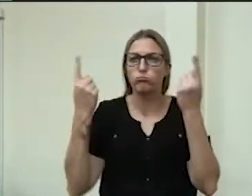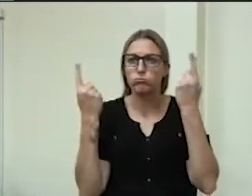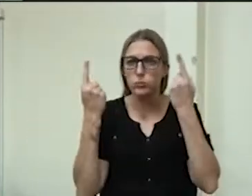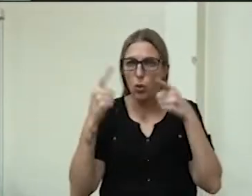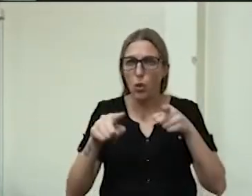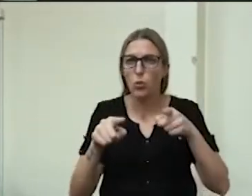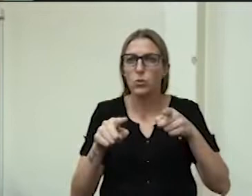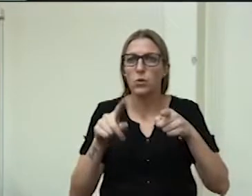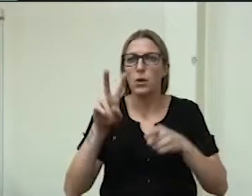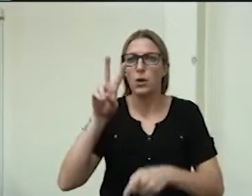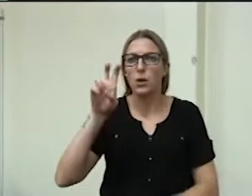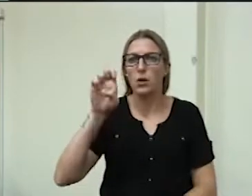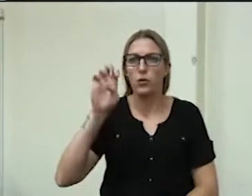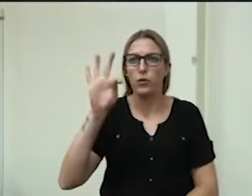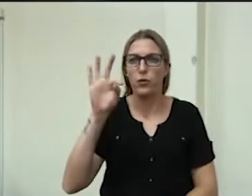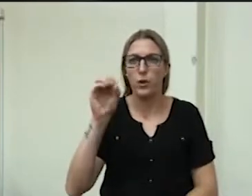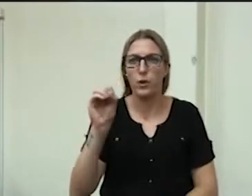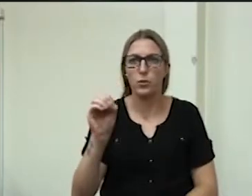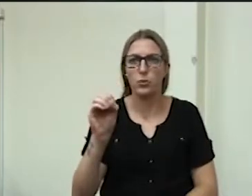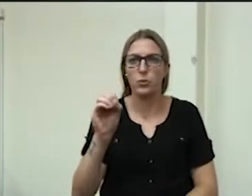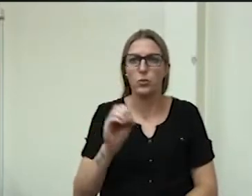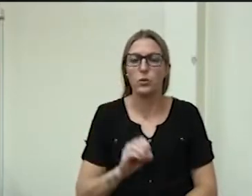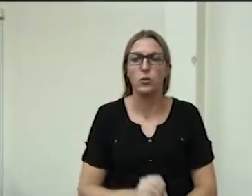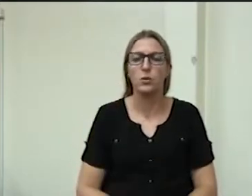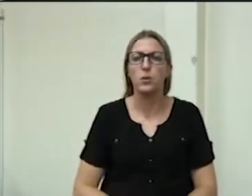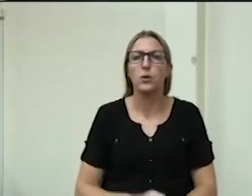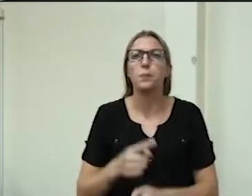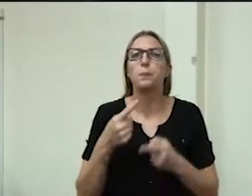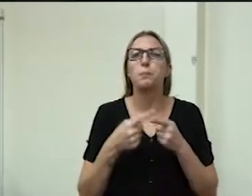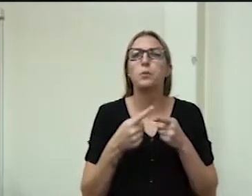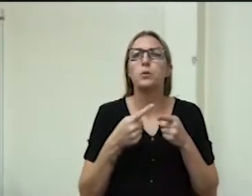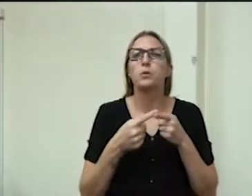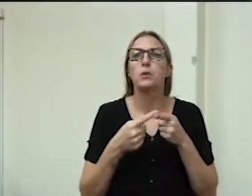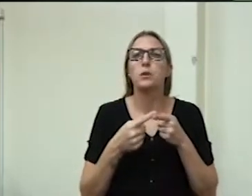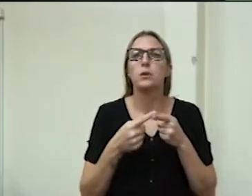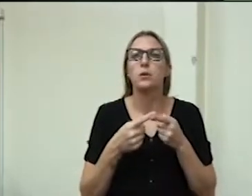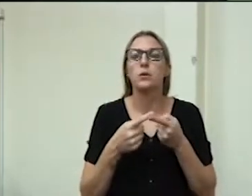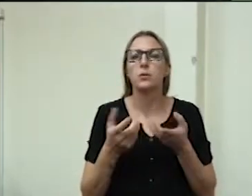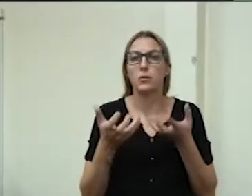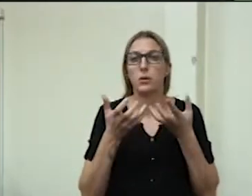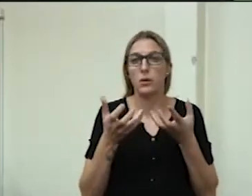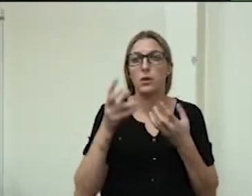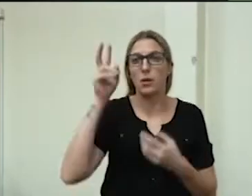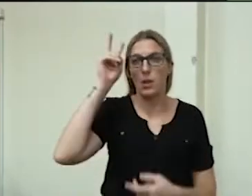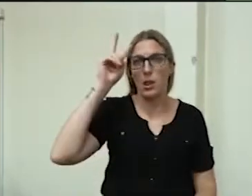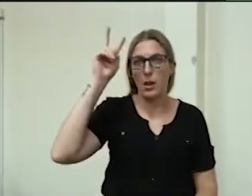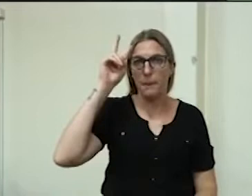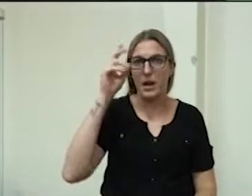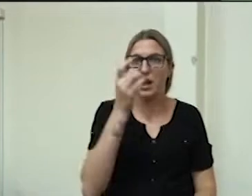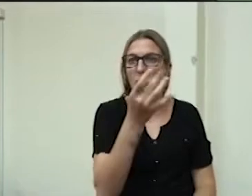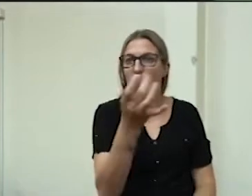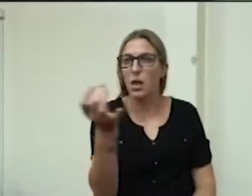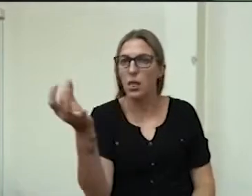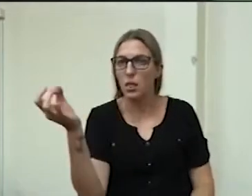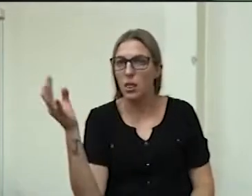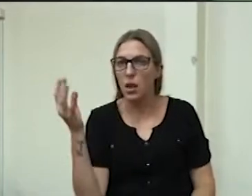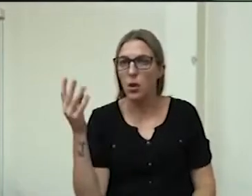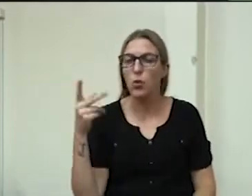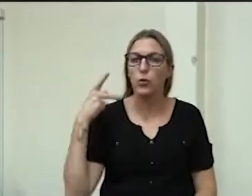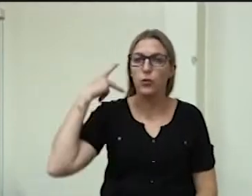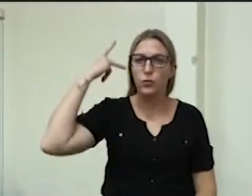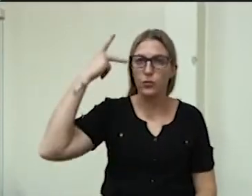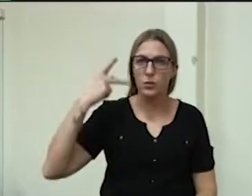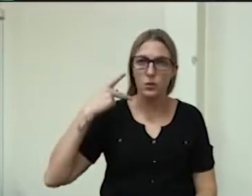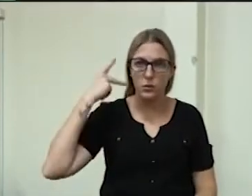contrário ao veto do prefeito, porque eu quero lembrar a cada um vereador, a cada uma vereadora aqui